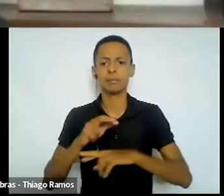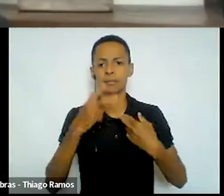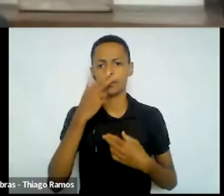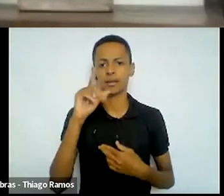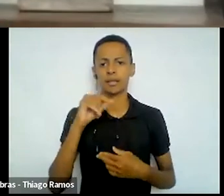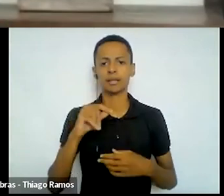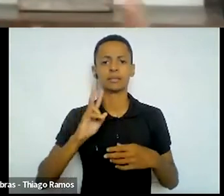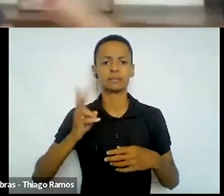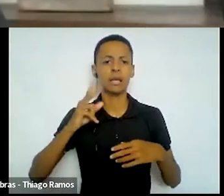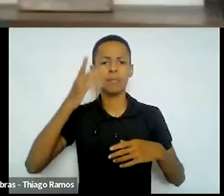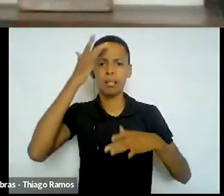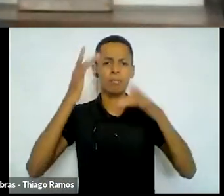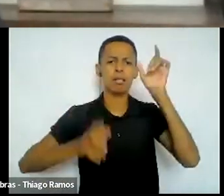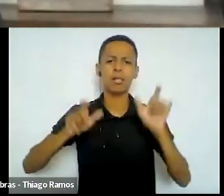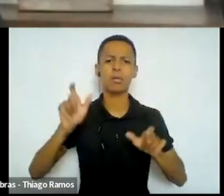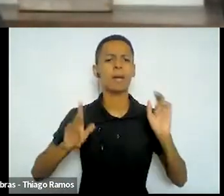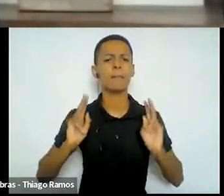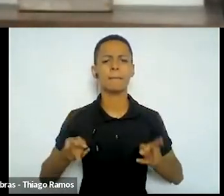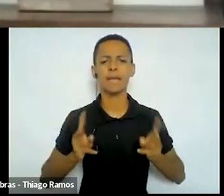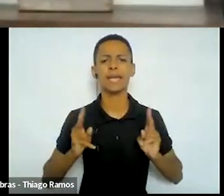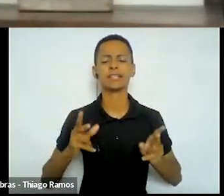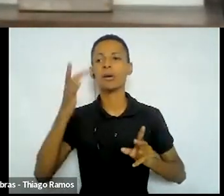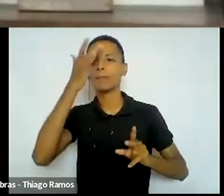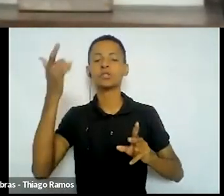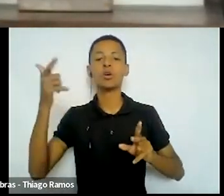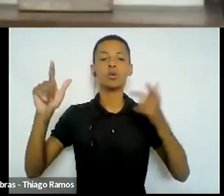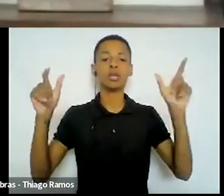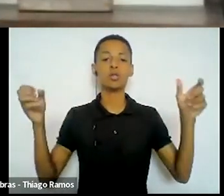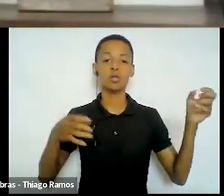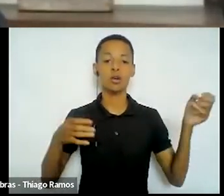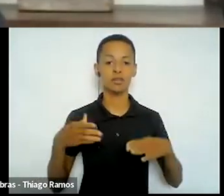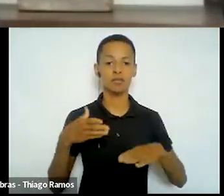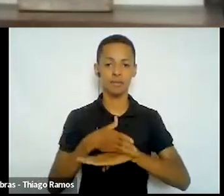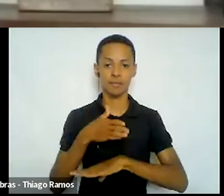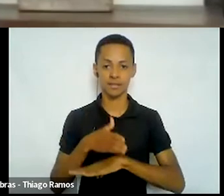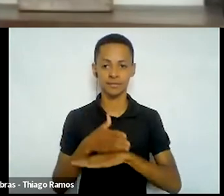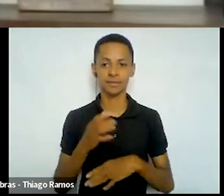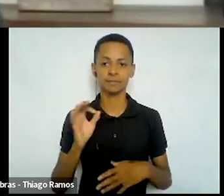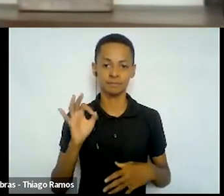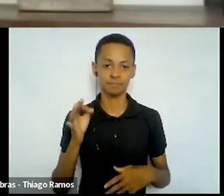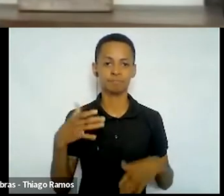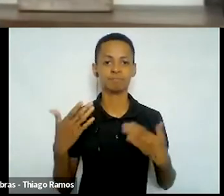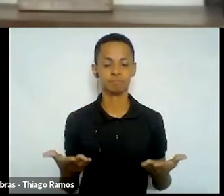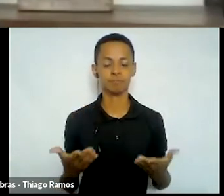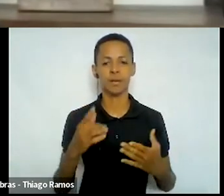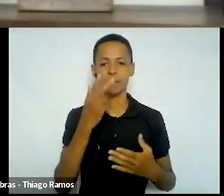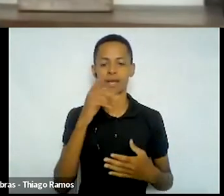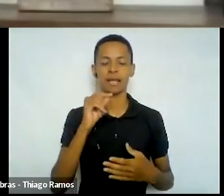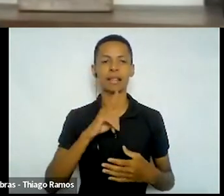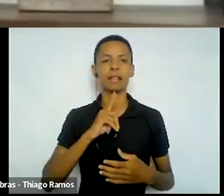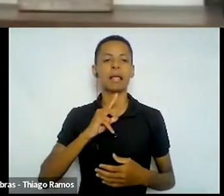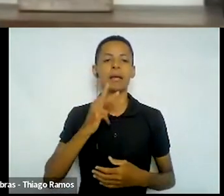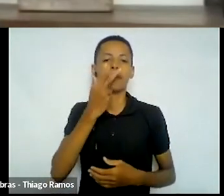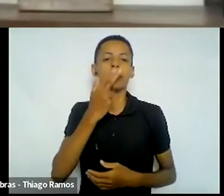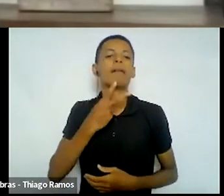mesmas pessoas participando e não abre-se espaço para novas pessoas participarem, não é? Tem um vício muito grande nesses